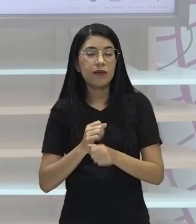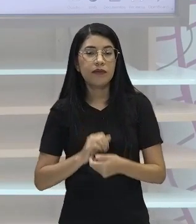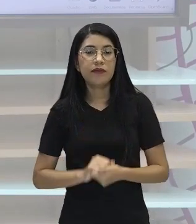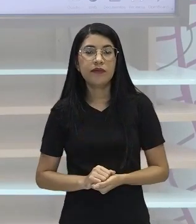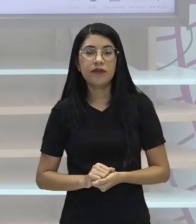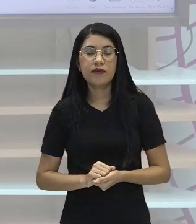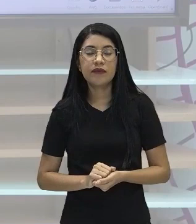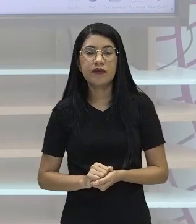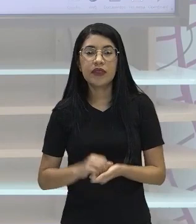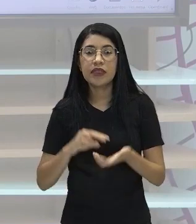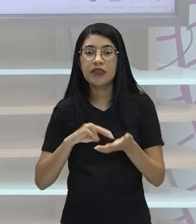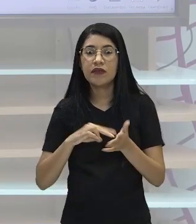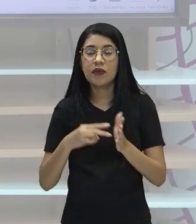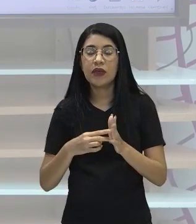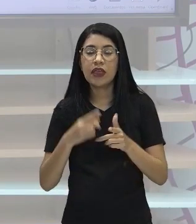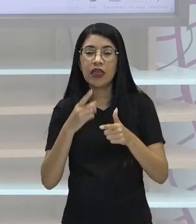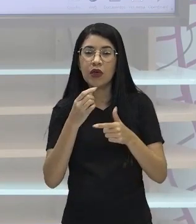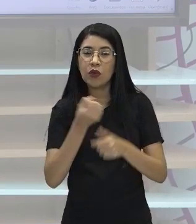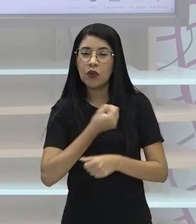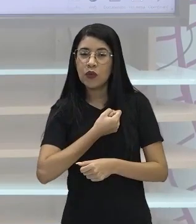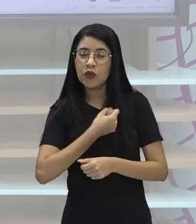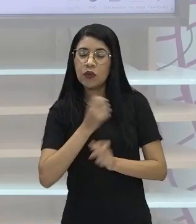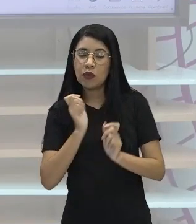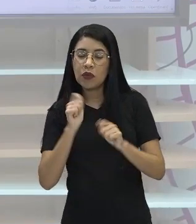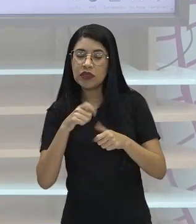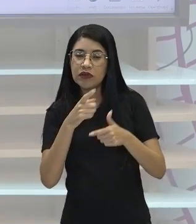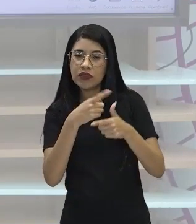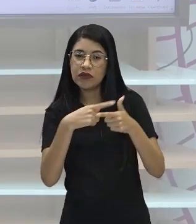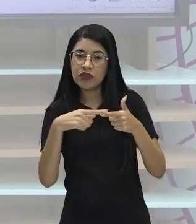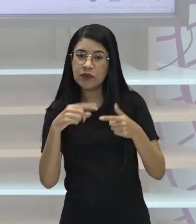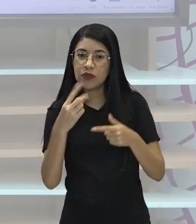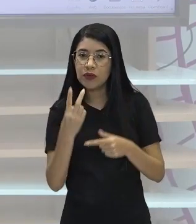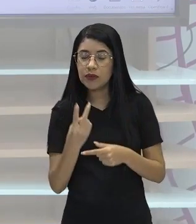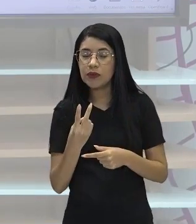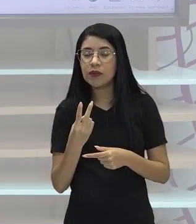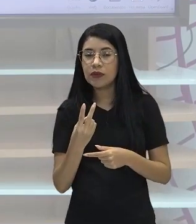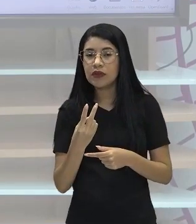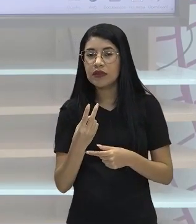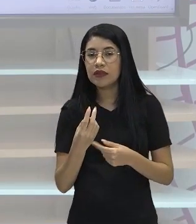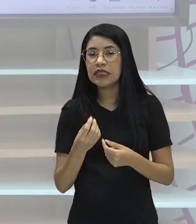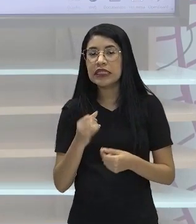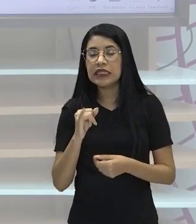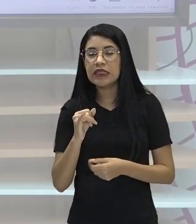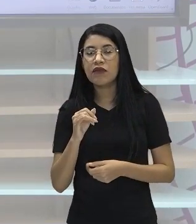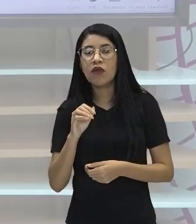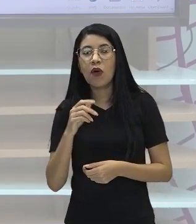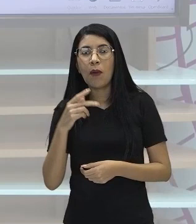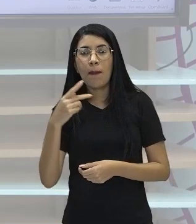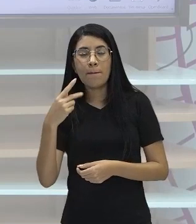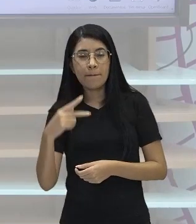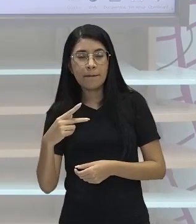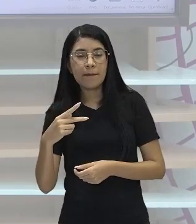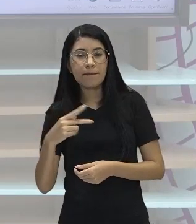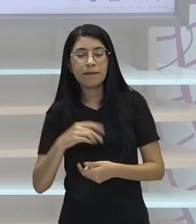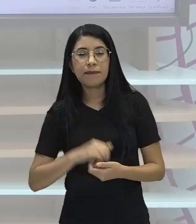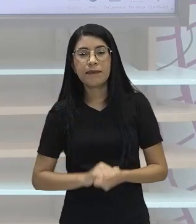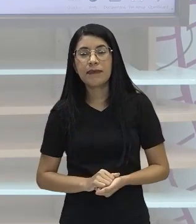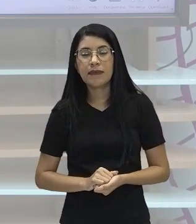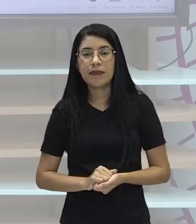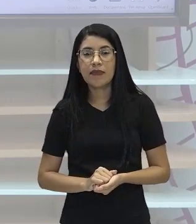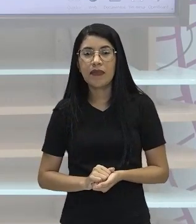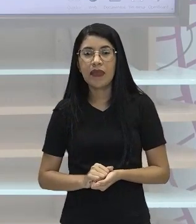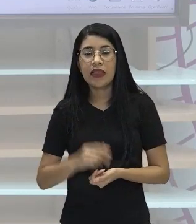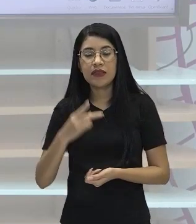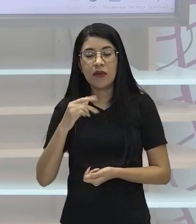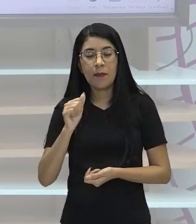um número é divisível por 2. Um número ele é divisível por 2 quando ele é par. Então, esse número ele é divisível